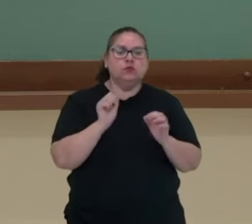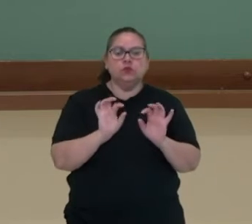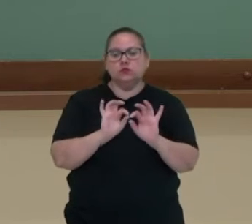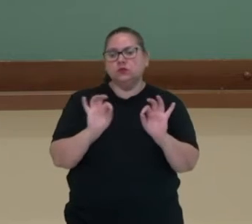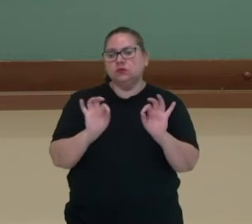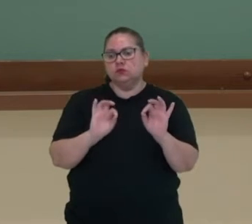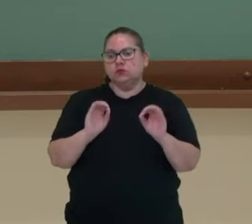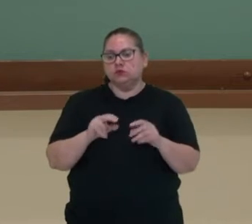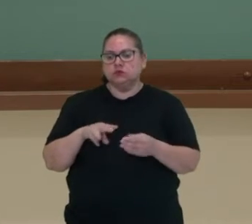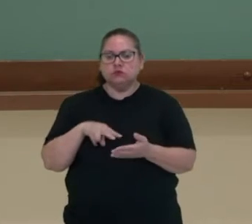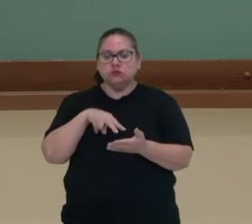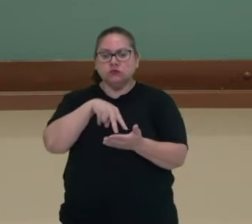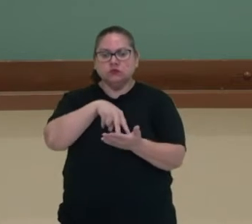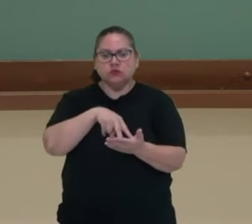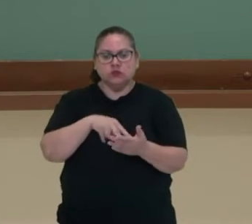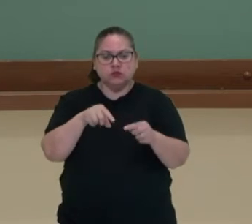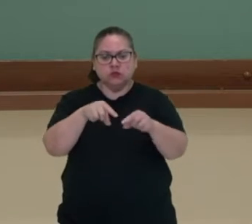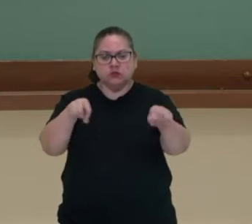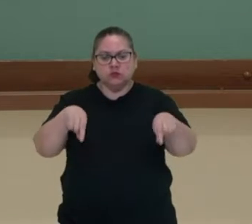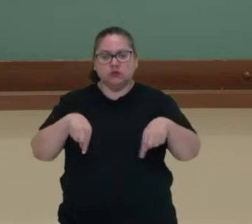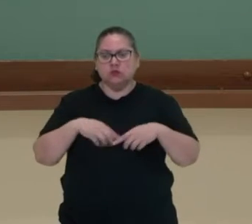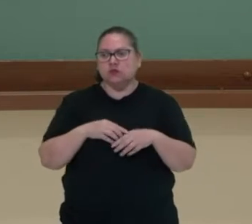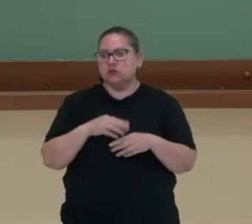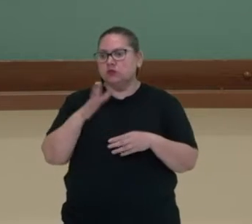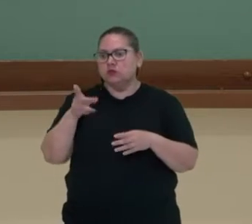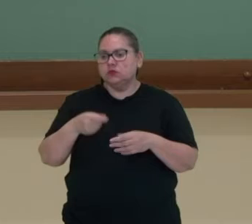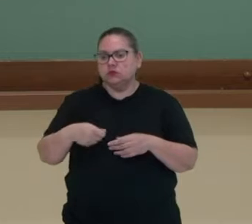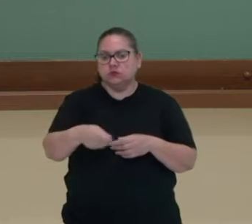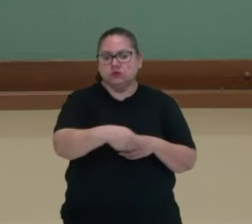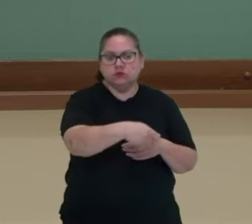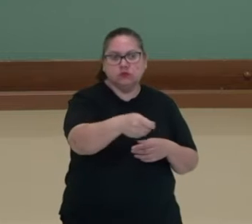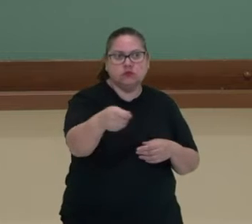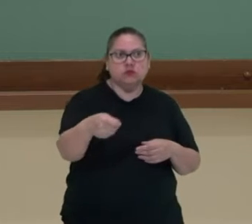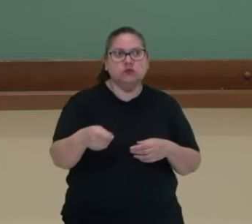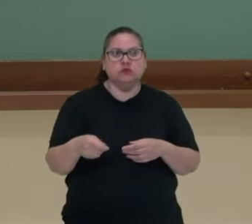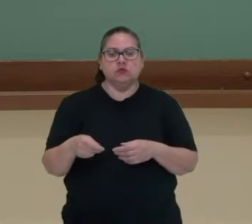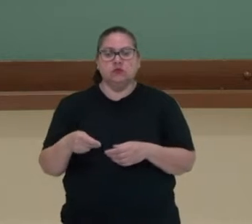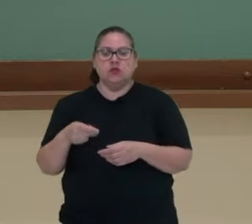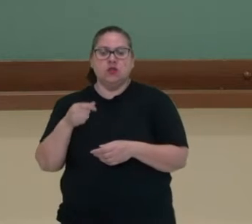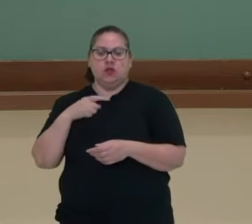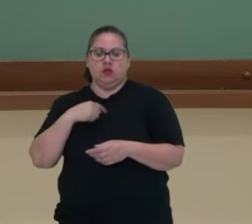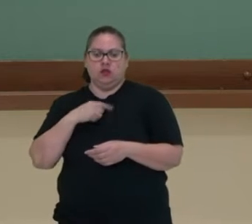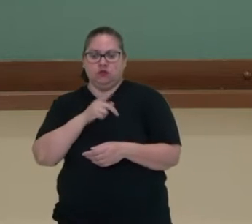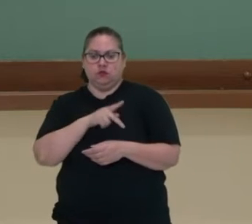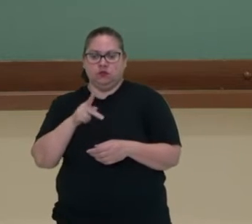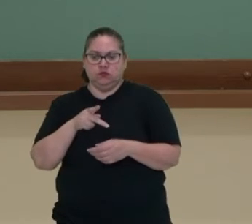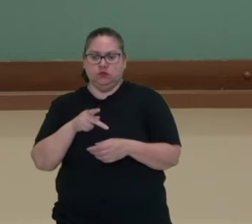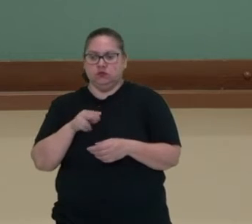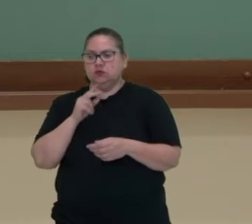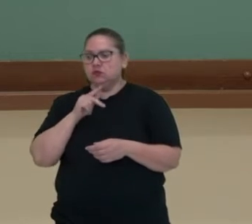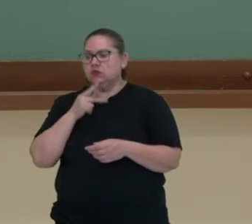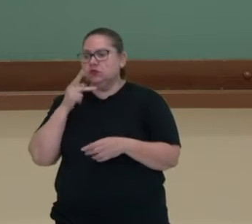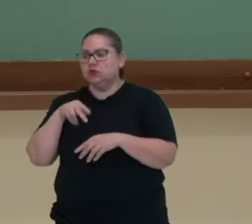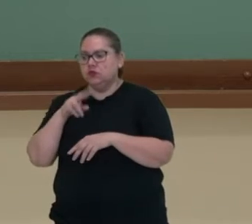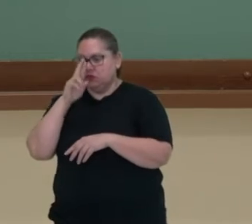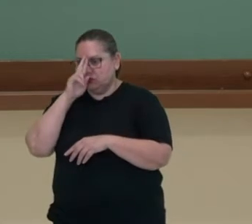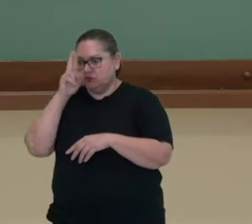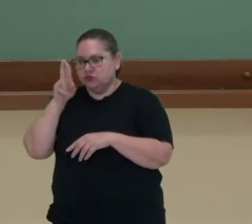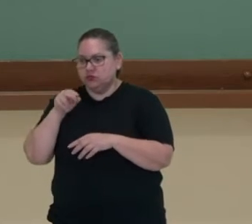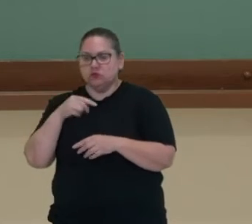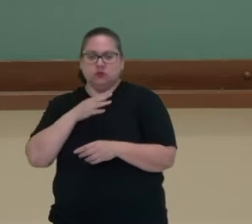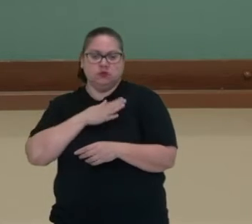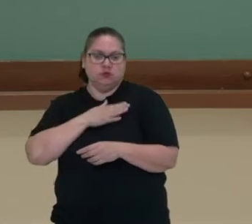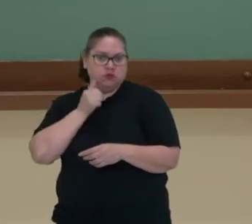simplesmente chegar na minha sala de aula e falar, ah, alguém distribui. Eu chego para o meu aluno que é chefe de turma, eu chego para a